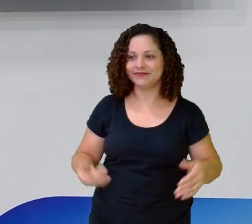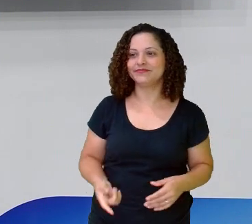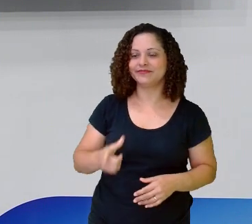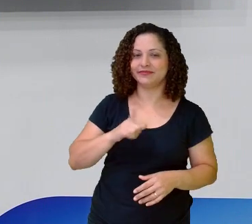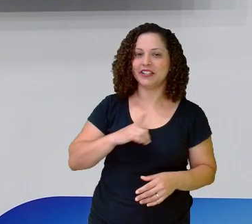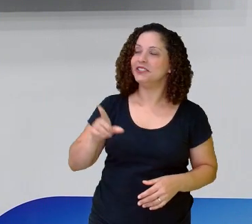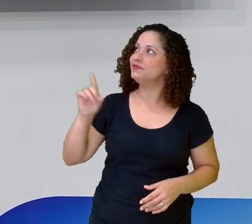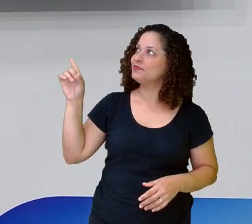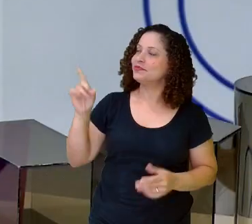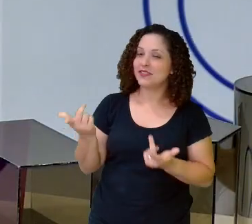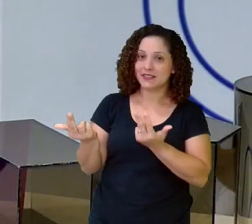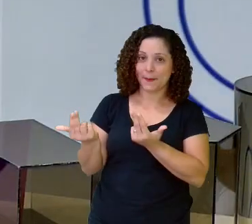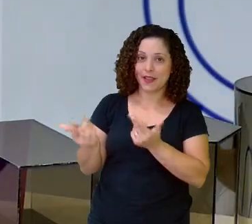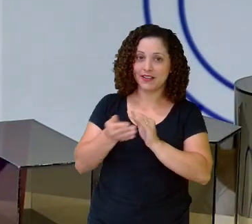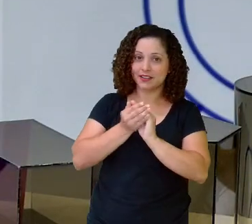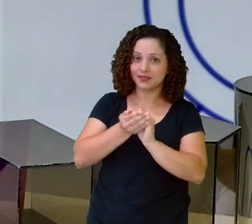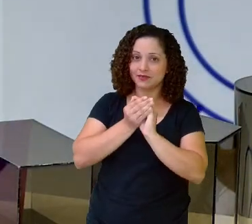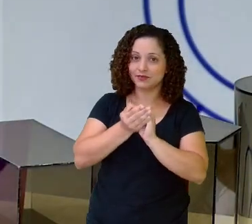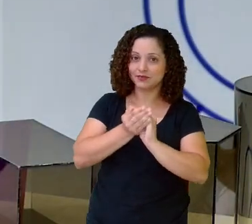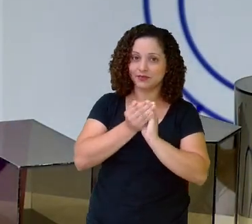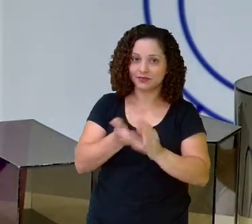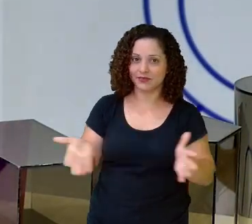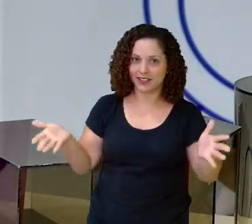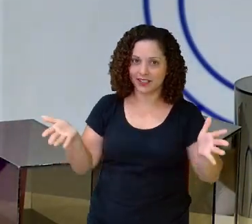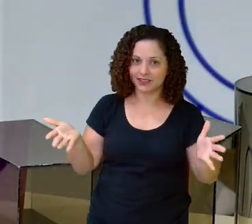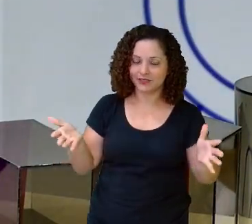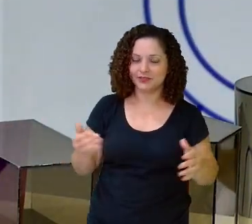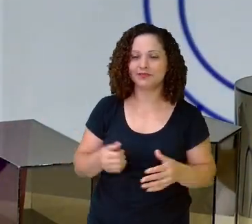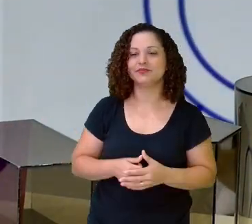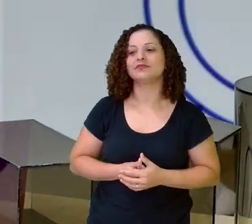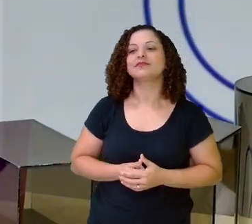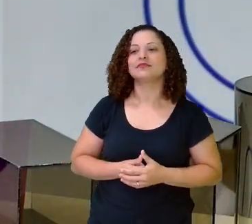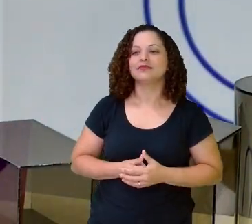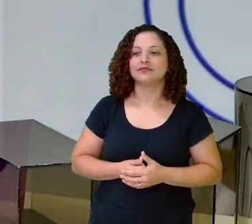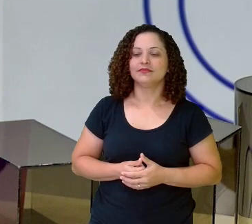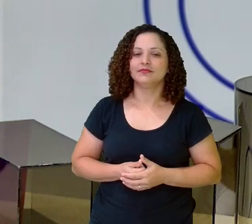Temos uma forma geométrica aqui semelhante, ó. Aqui,